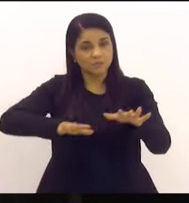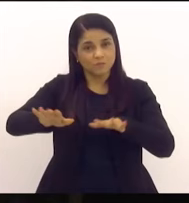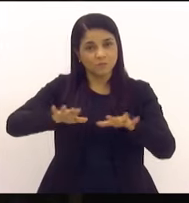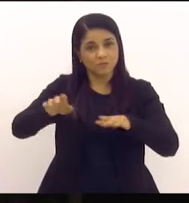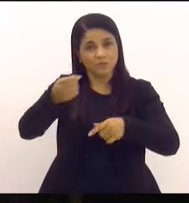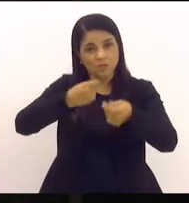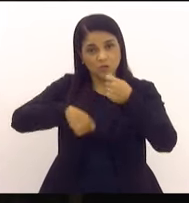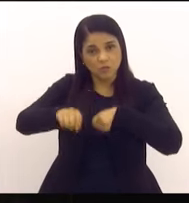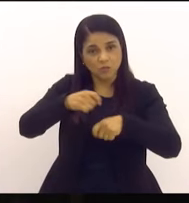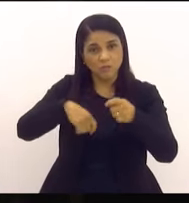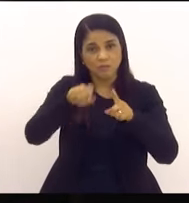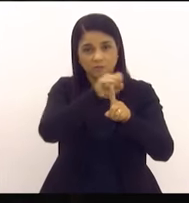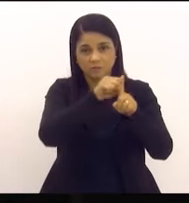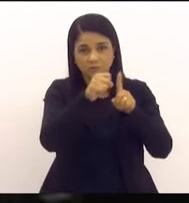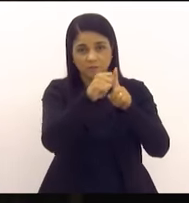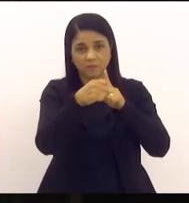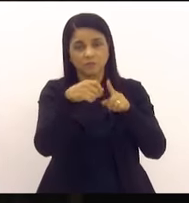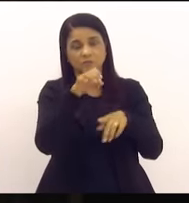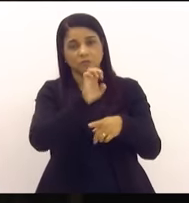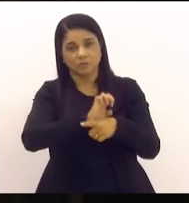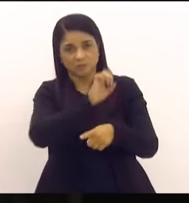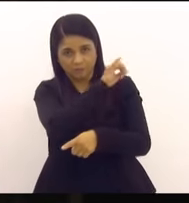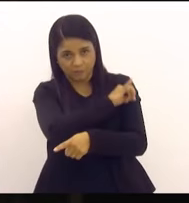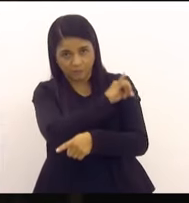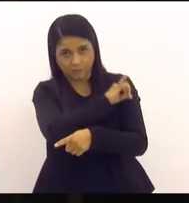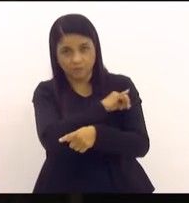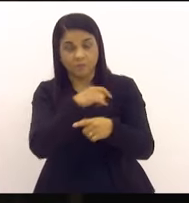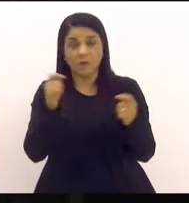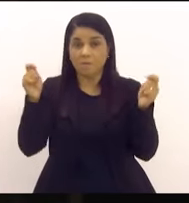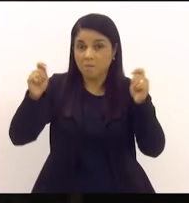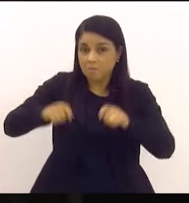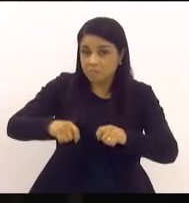economicamente e socialmente o nosso Estado. E para que isso